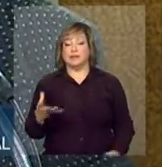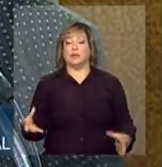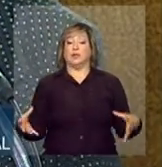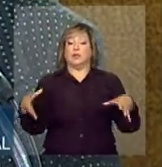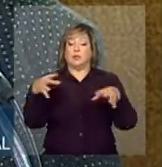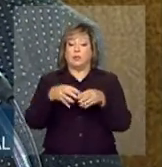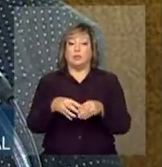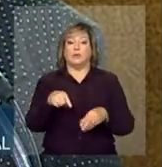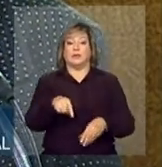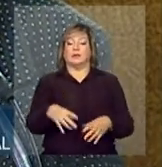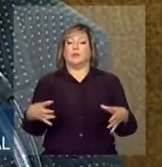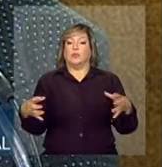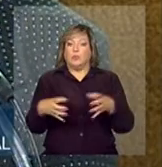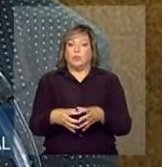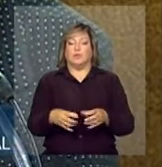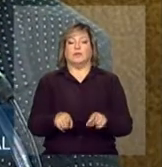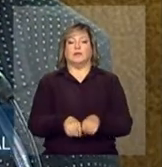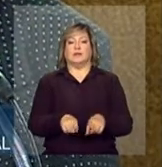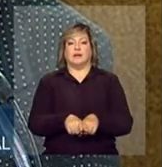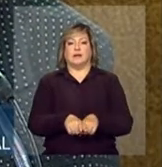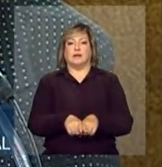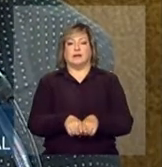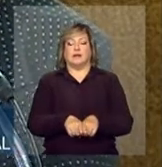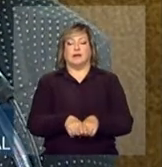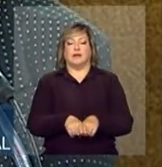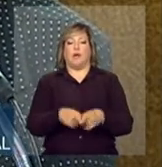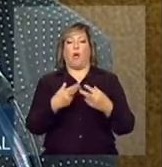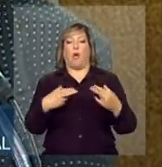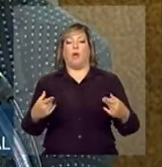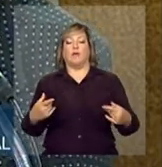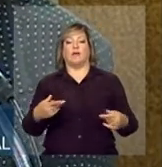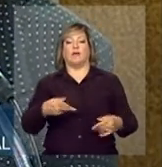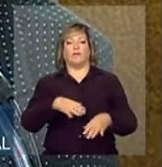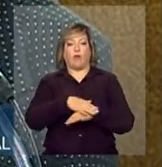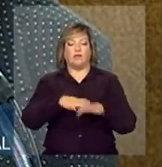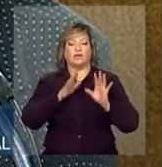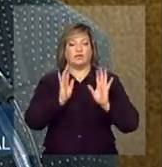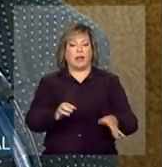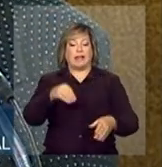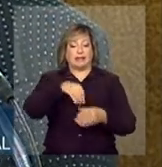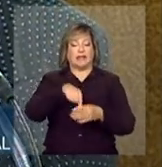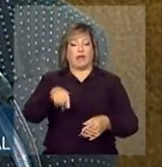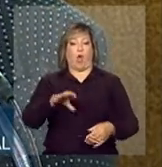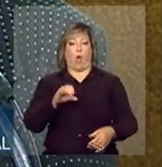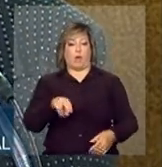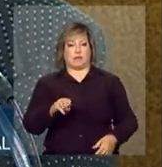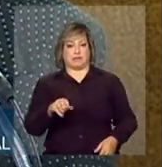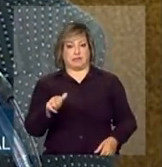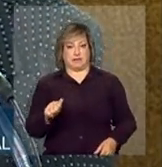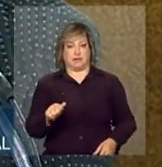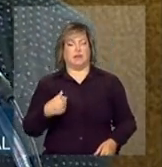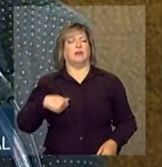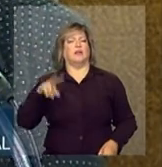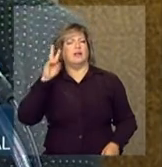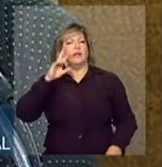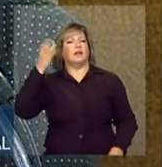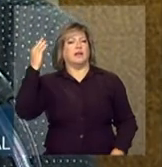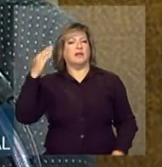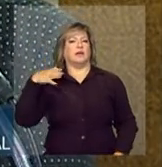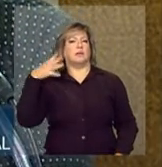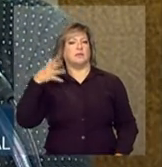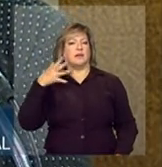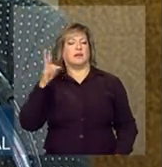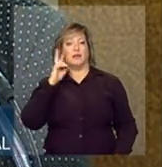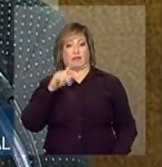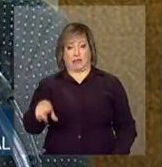incluindo elementos que foram discutidos dentro desse conselho. Eu me recordo que a última vez que nós discutimos compras públicas, uma das questões que foi